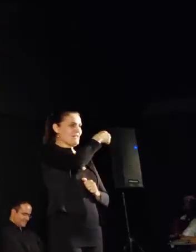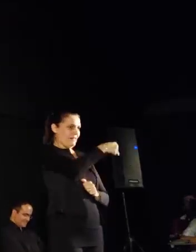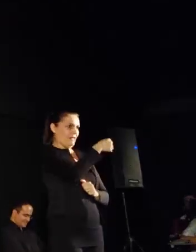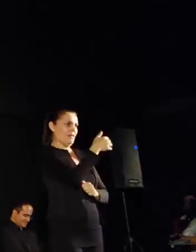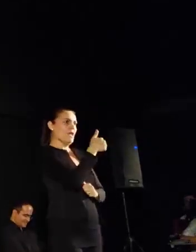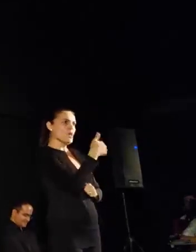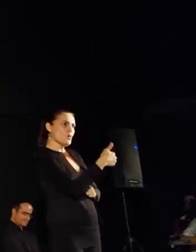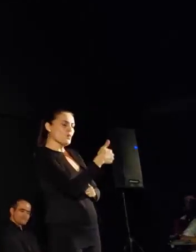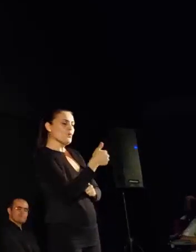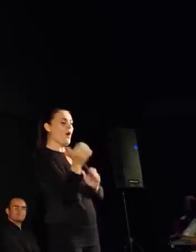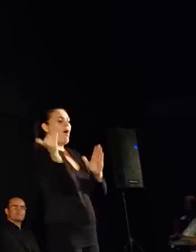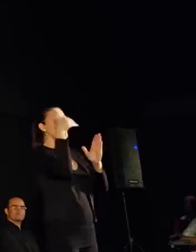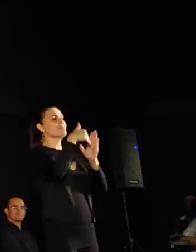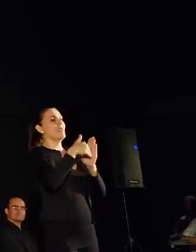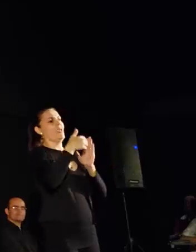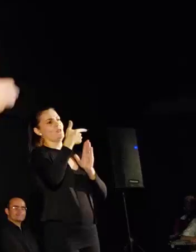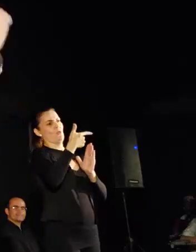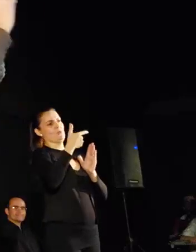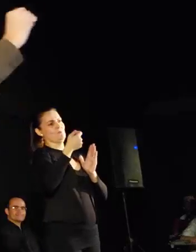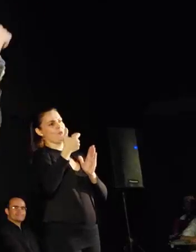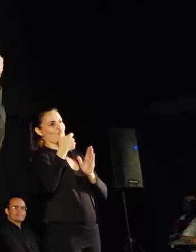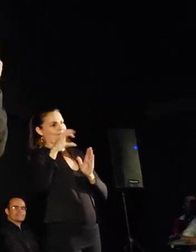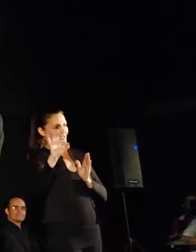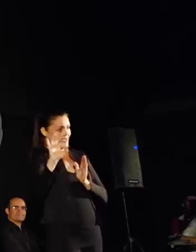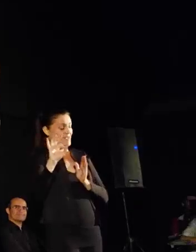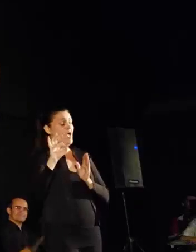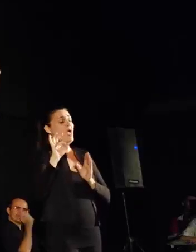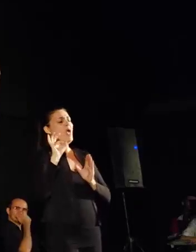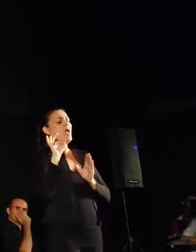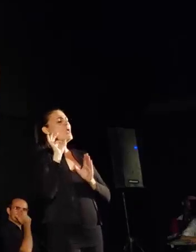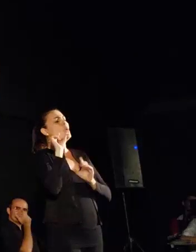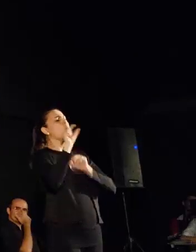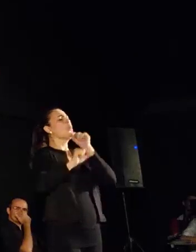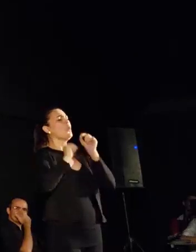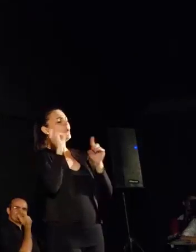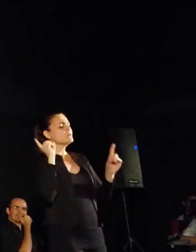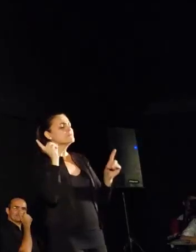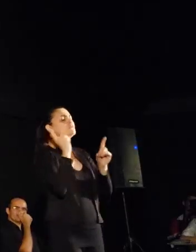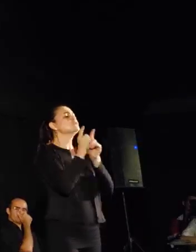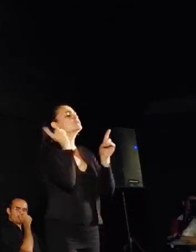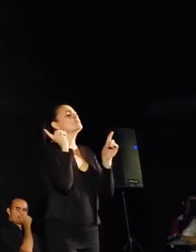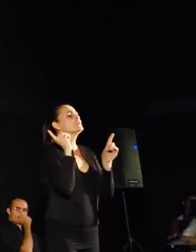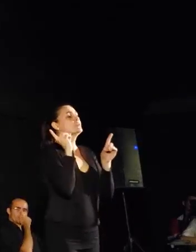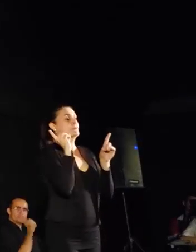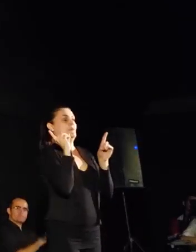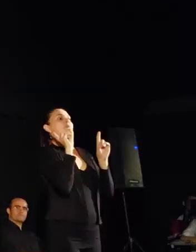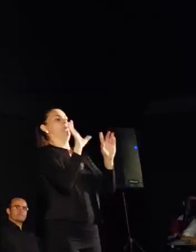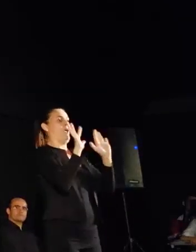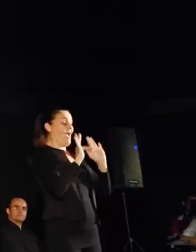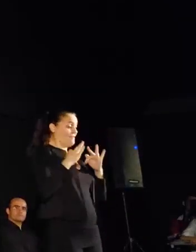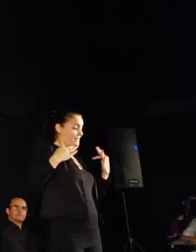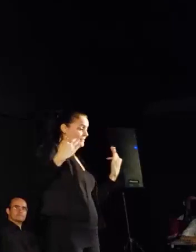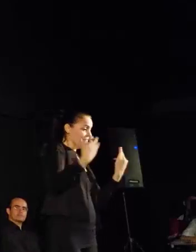até 2010. O que ele descobriu? Que as famílias